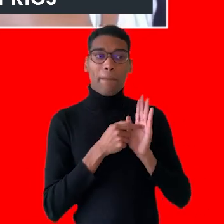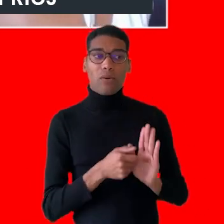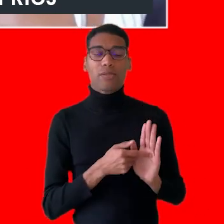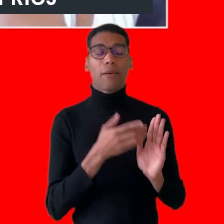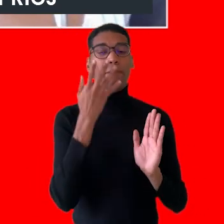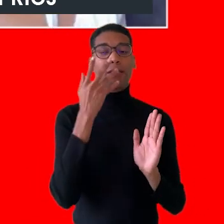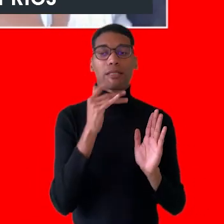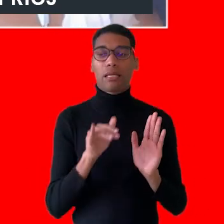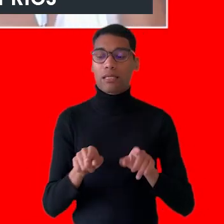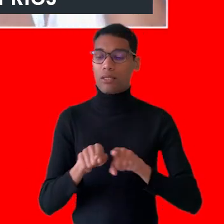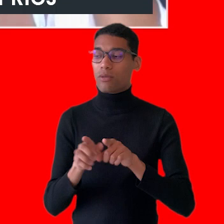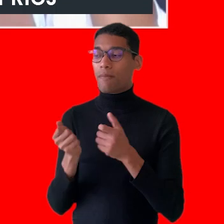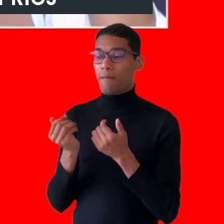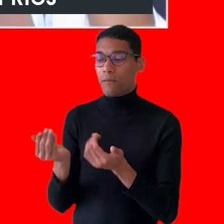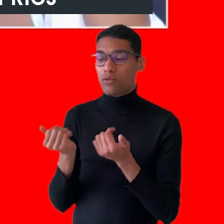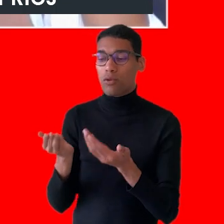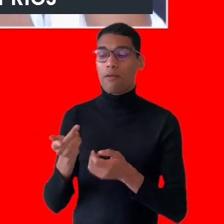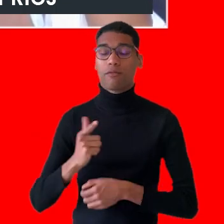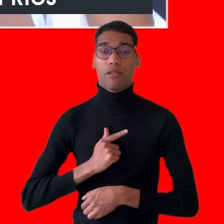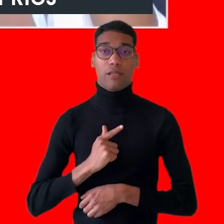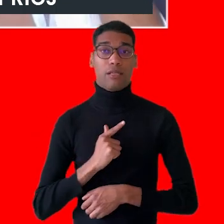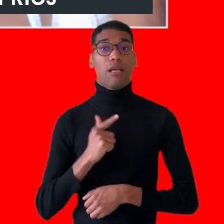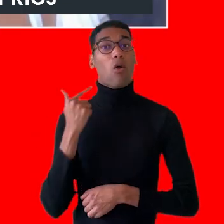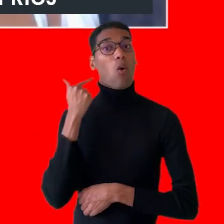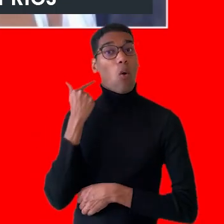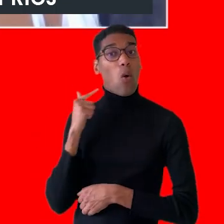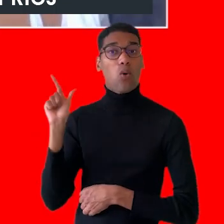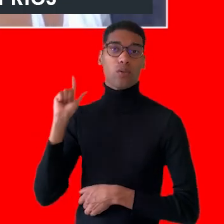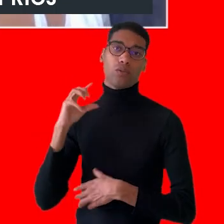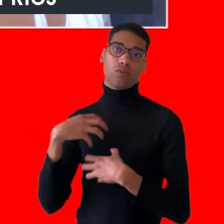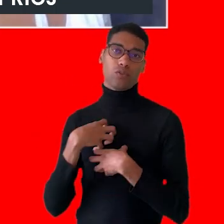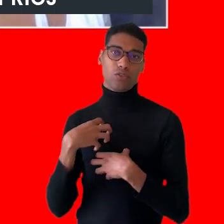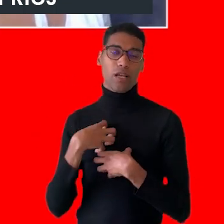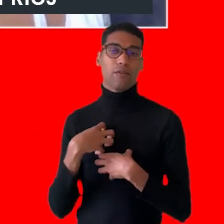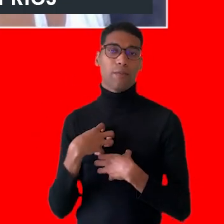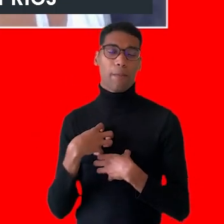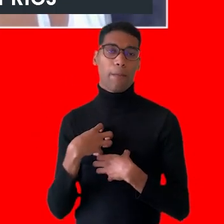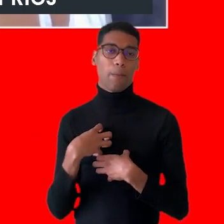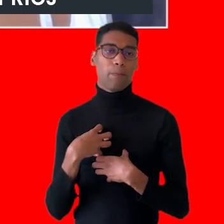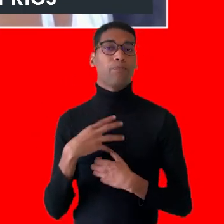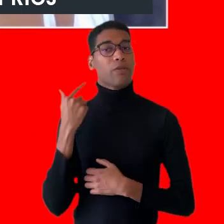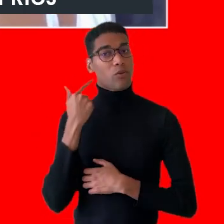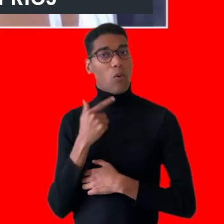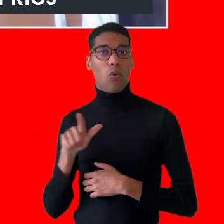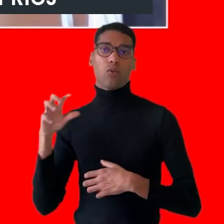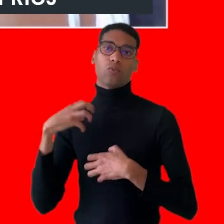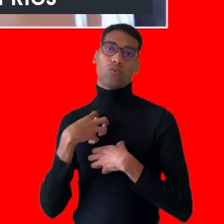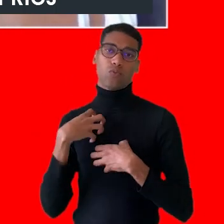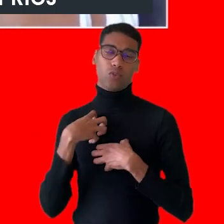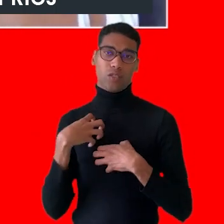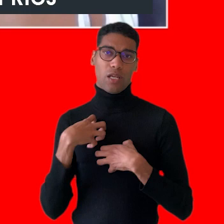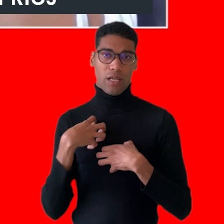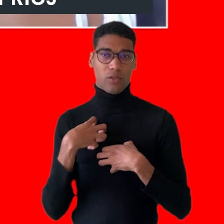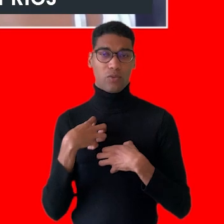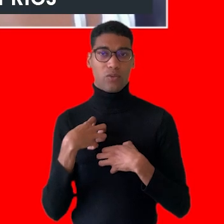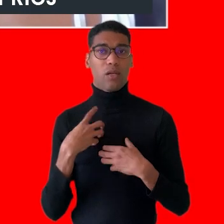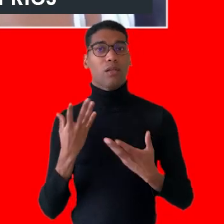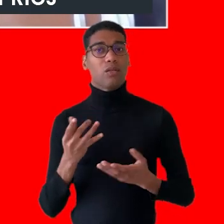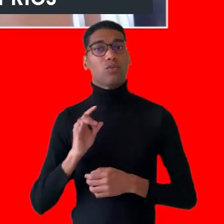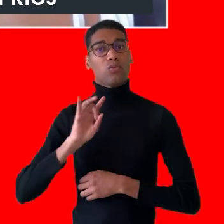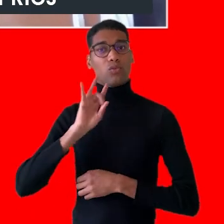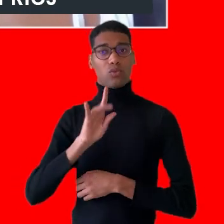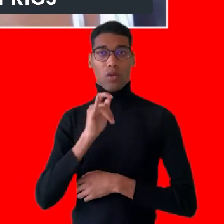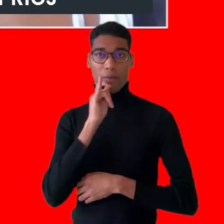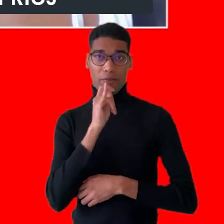nossas crianças, para os nossos jovens, que existem outros caminhos, né? Outros caminhos. Que não seja